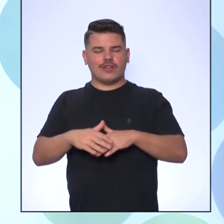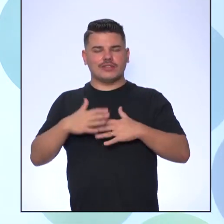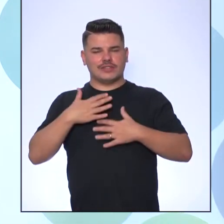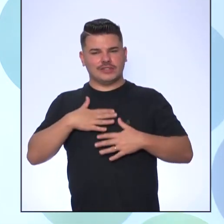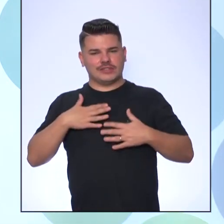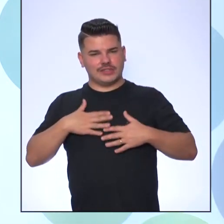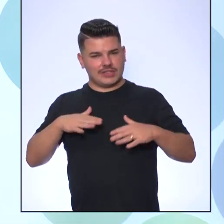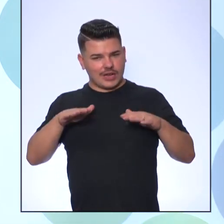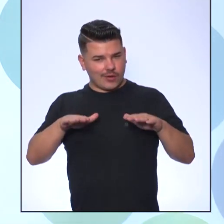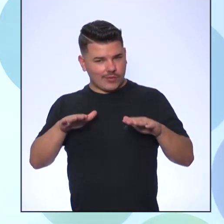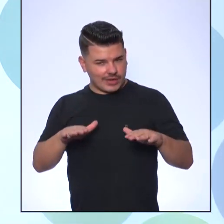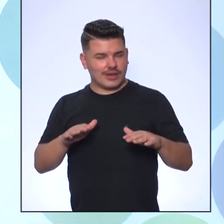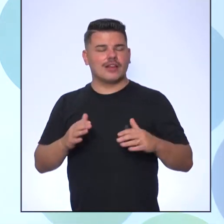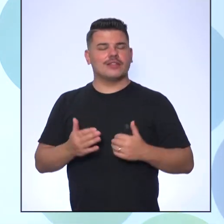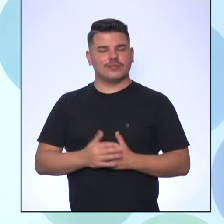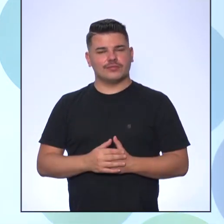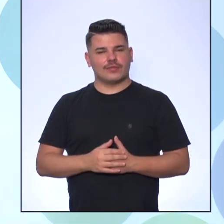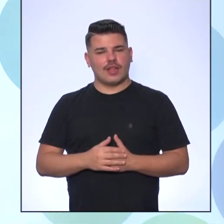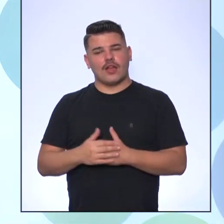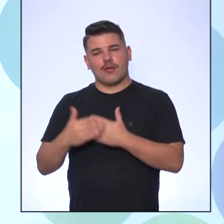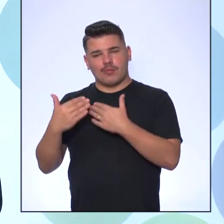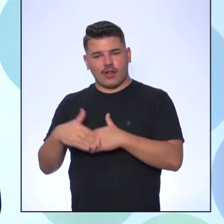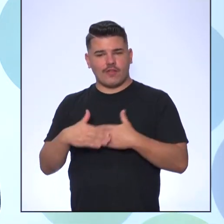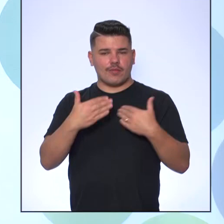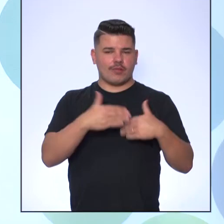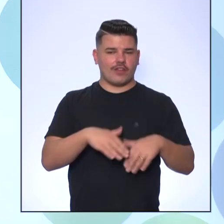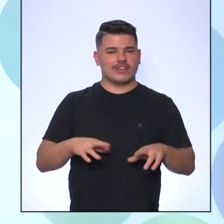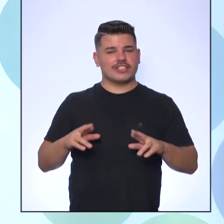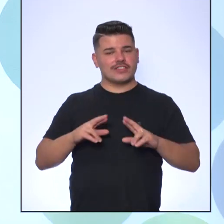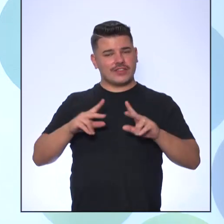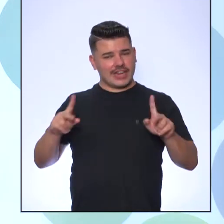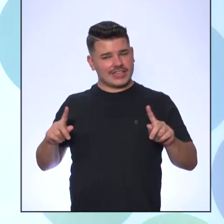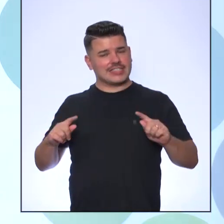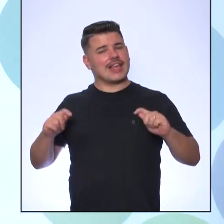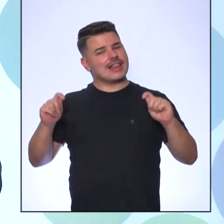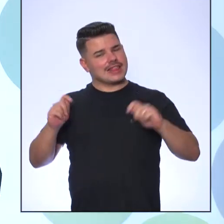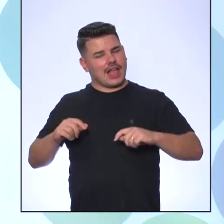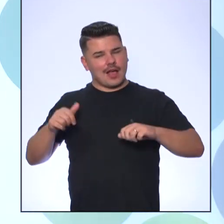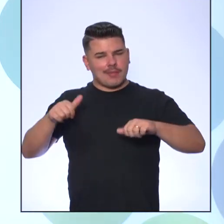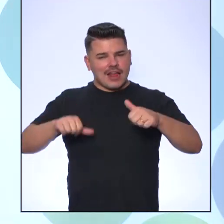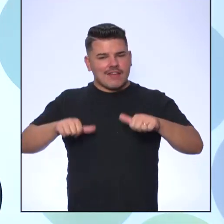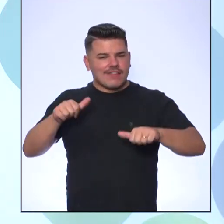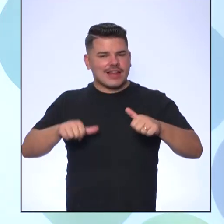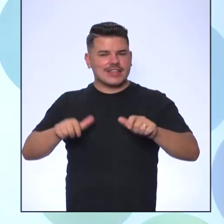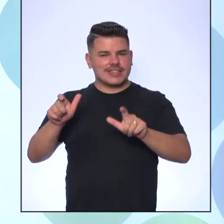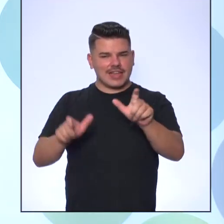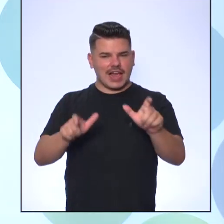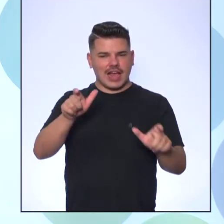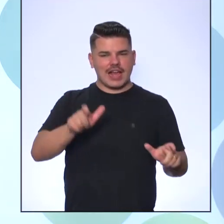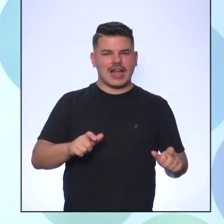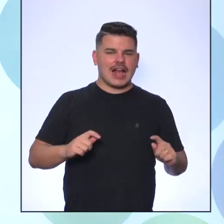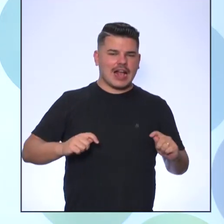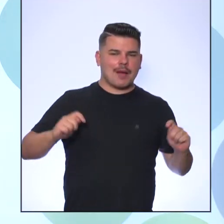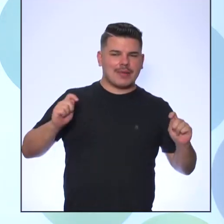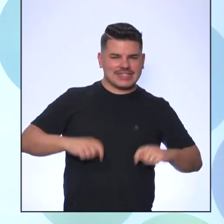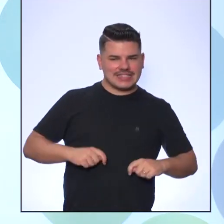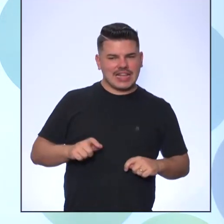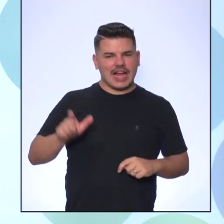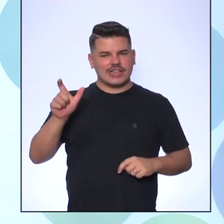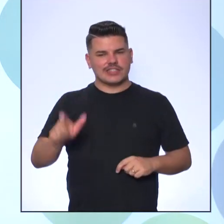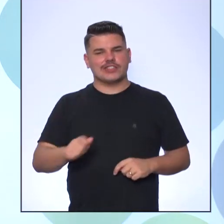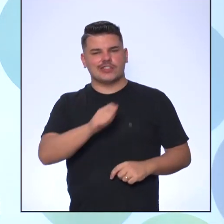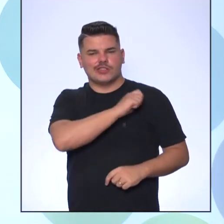Mesmo provas diferentes, elas vão conseguir avaliar as pessoas, a proficiência do indivíduo, né, naquela habilidade,